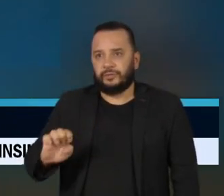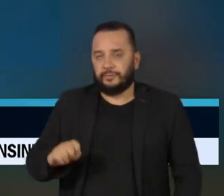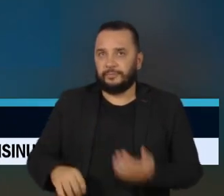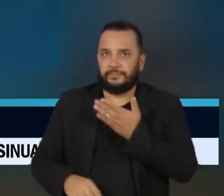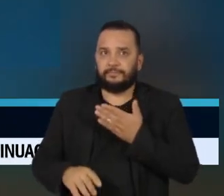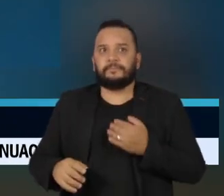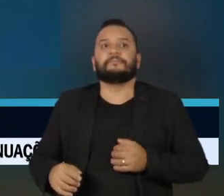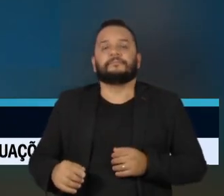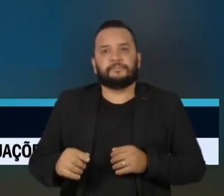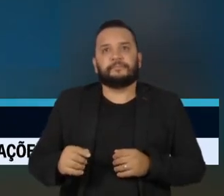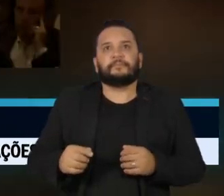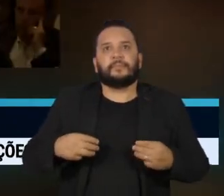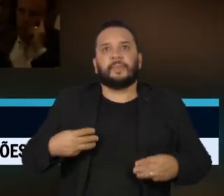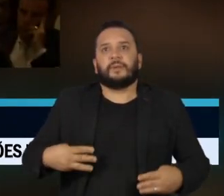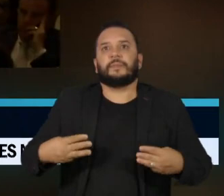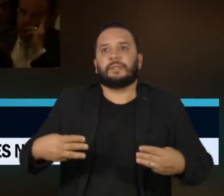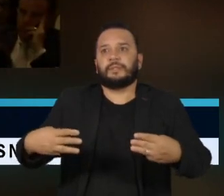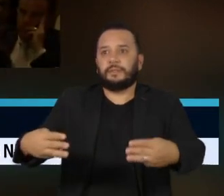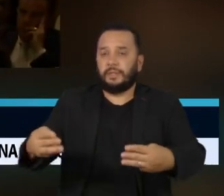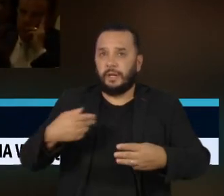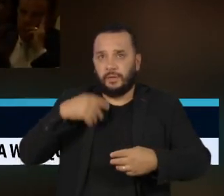voltou.